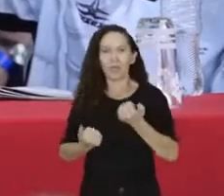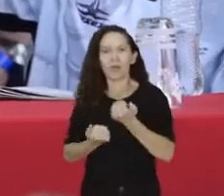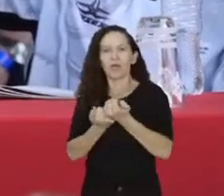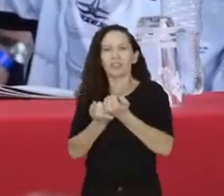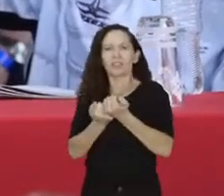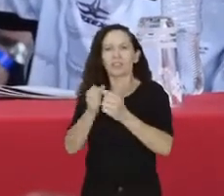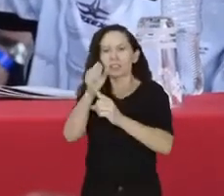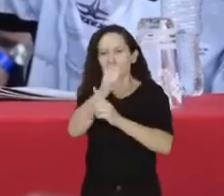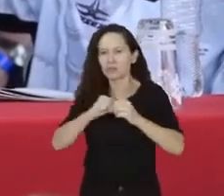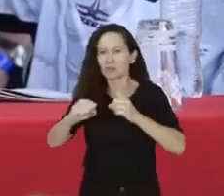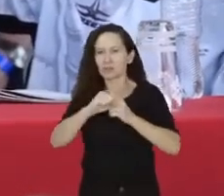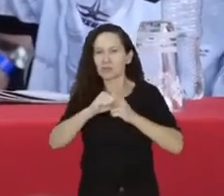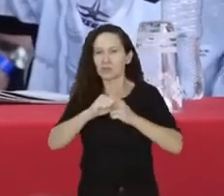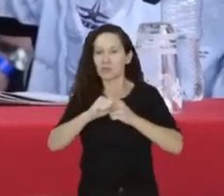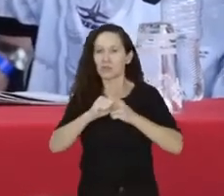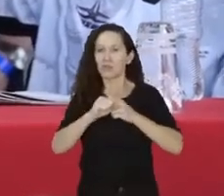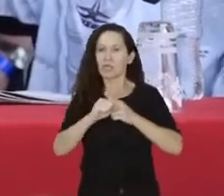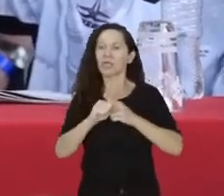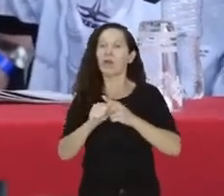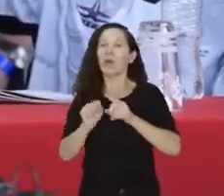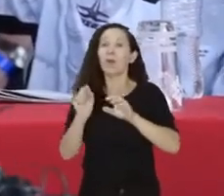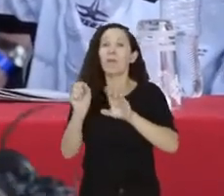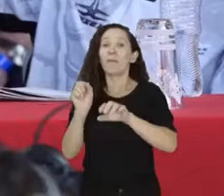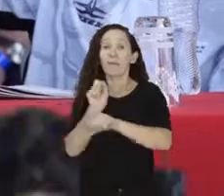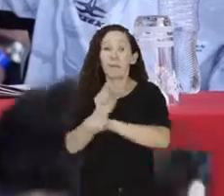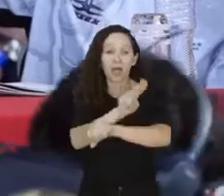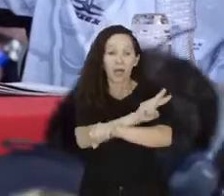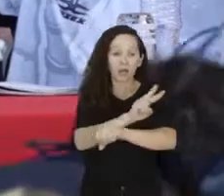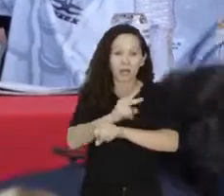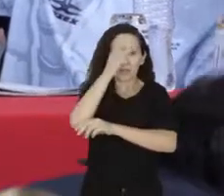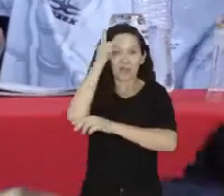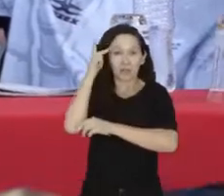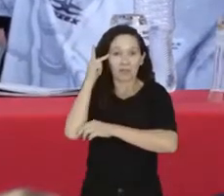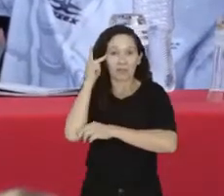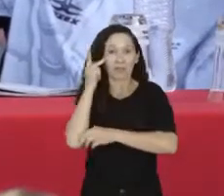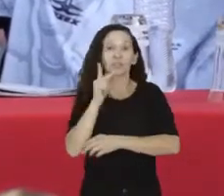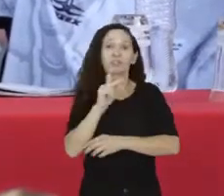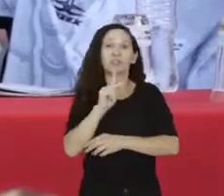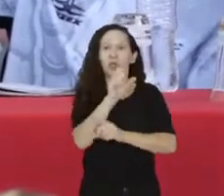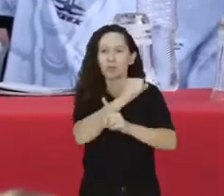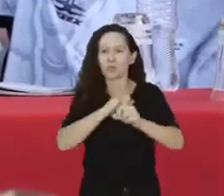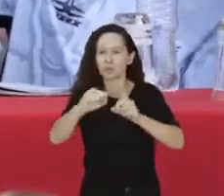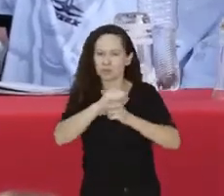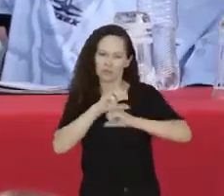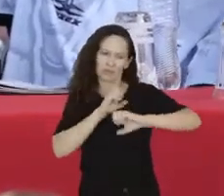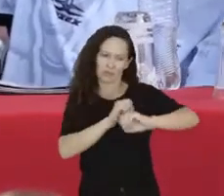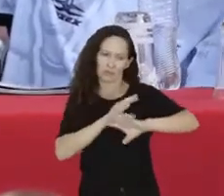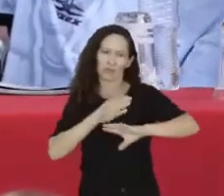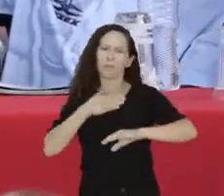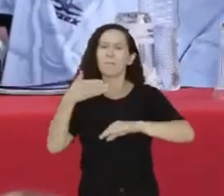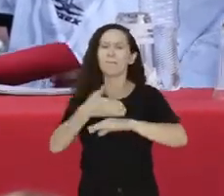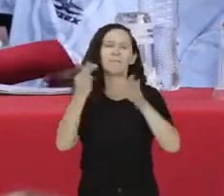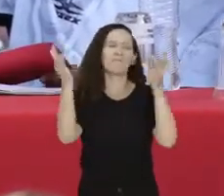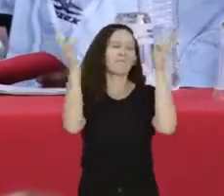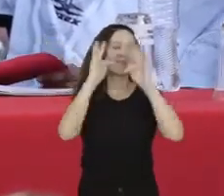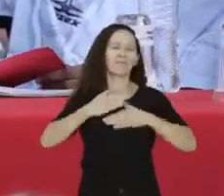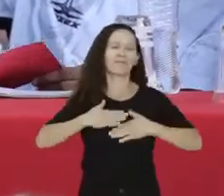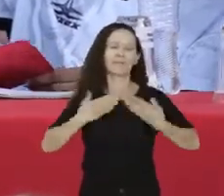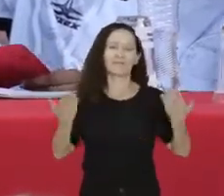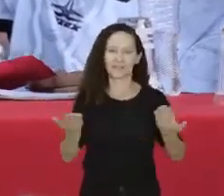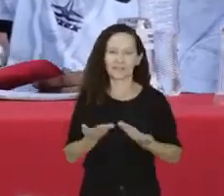de Medida Socioeducativa do SACOMAM. Estou muito feliz em estar aqui, até mesmo